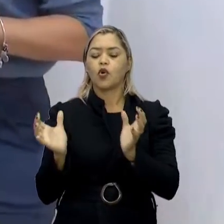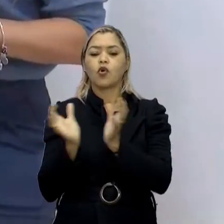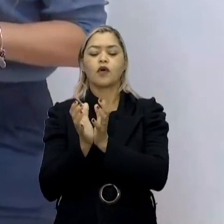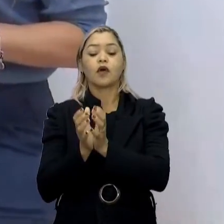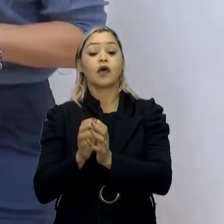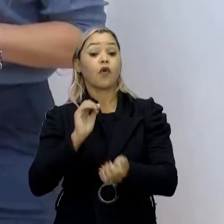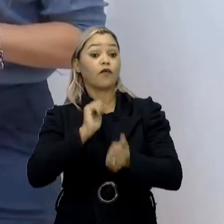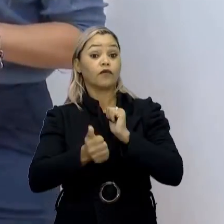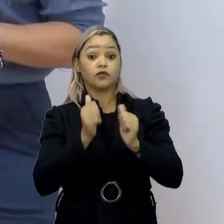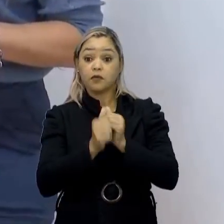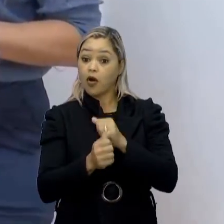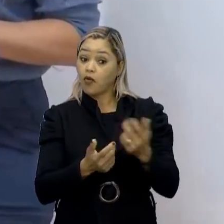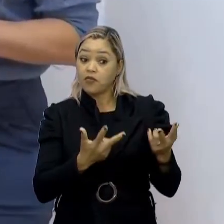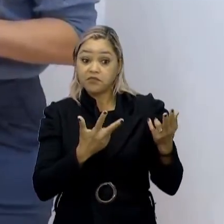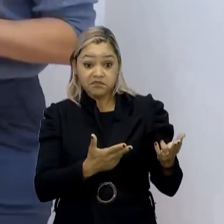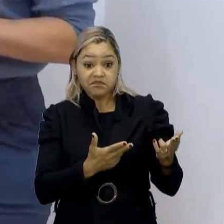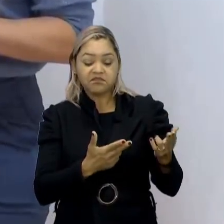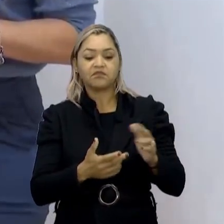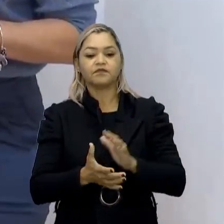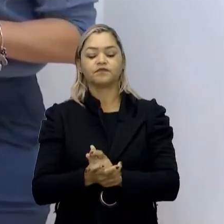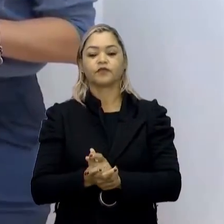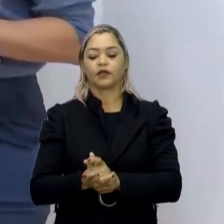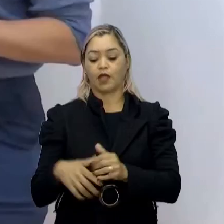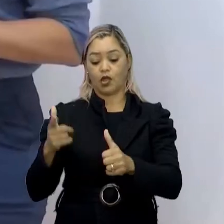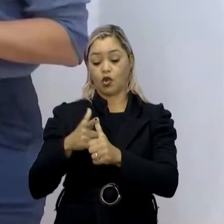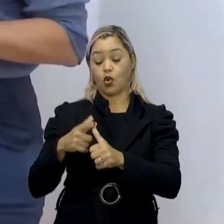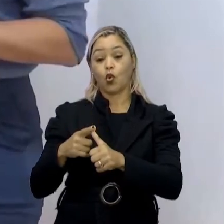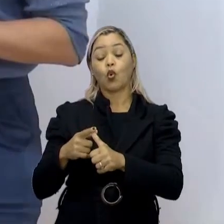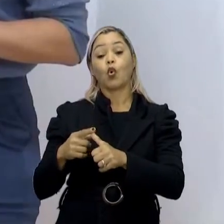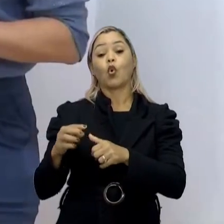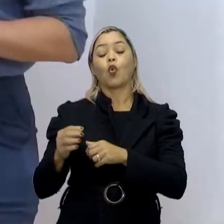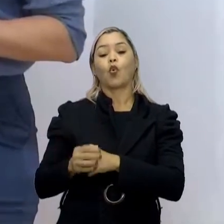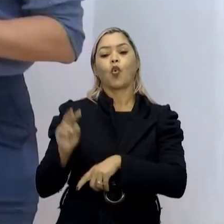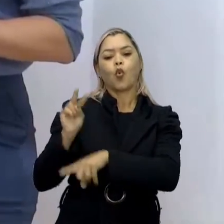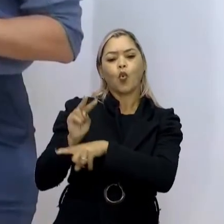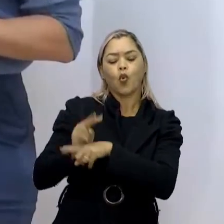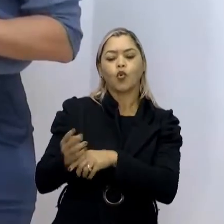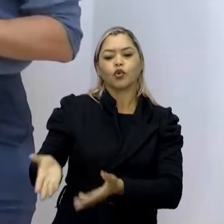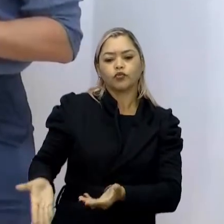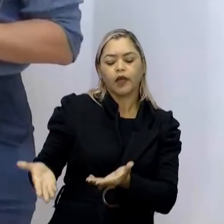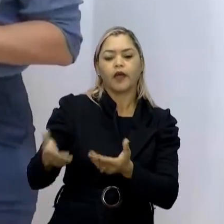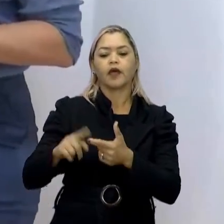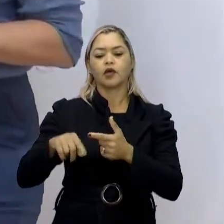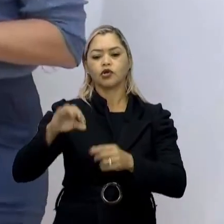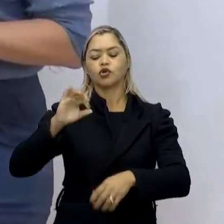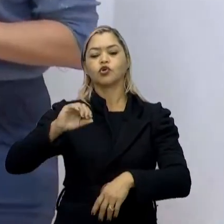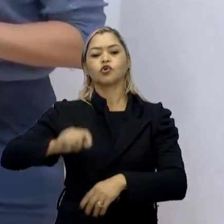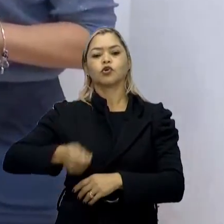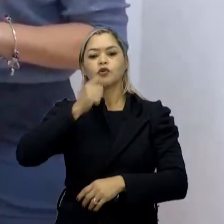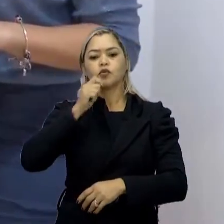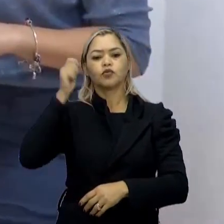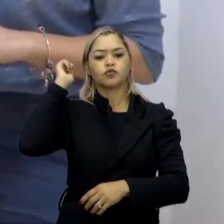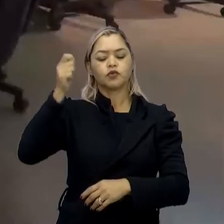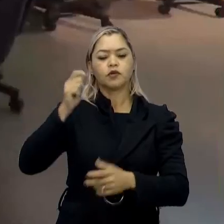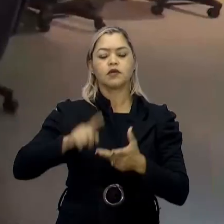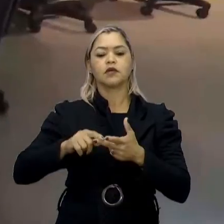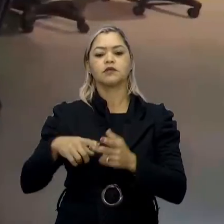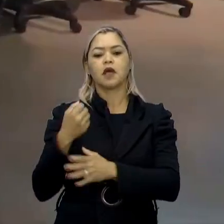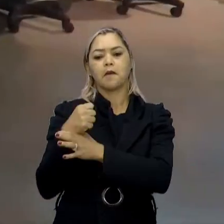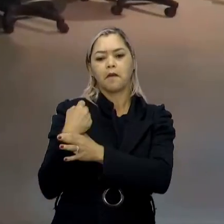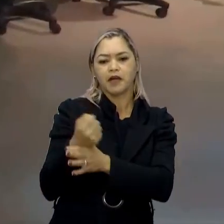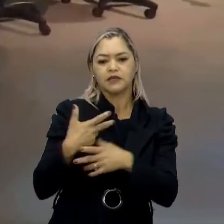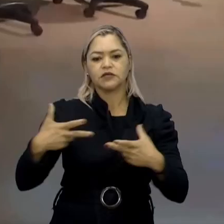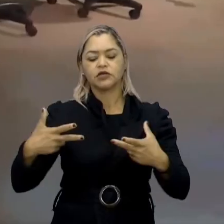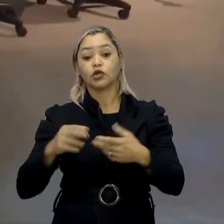de futebol, por exemplo, né? Que tem o técnico, que tem o juiz a partida, o técnico, o juiz, ou no clube, o massagista.